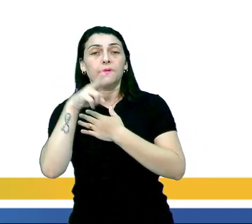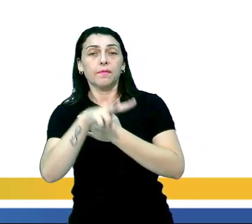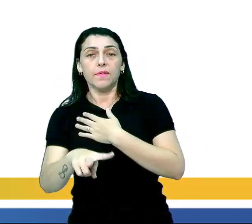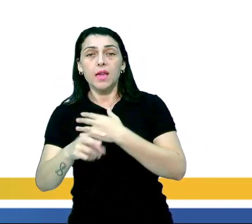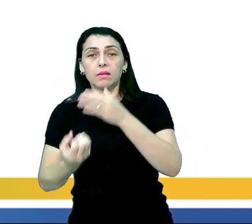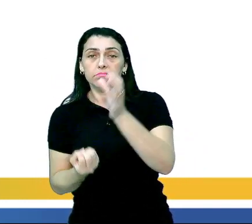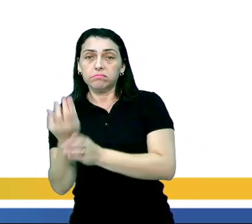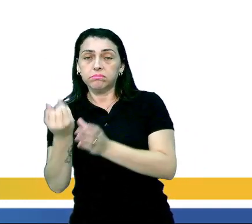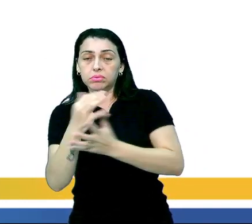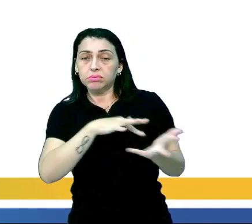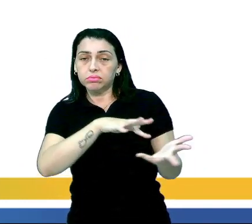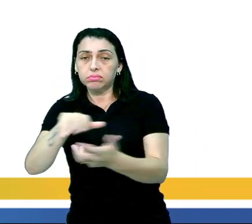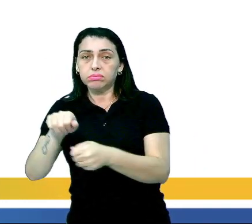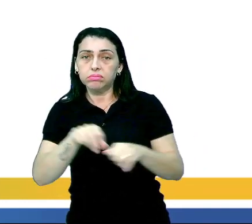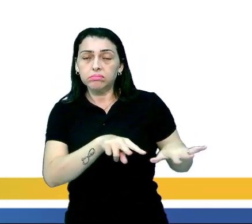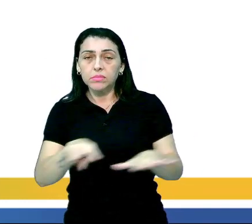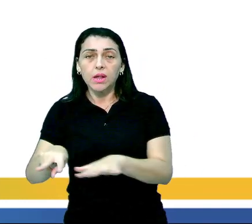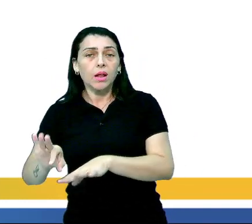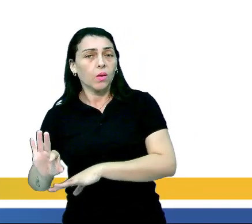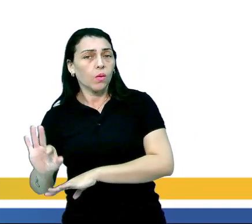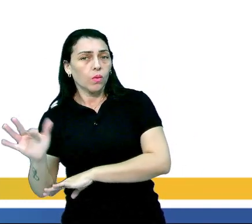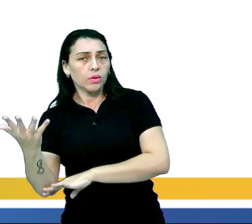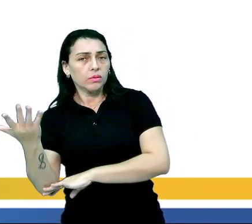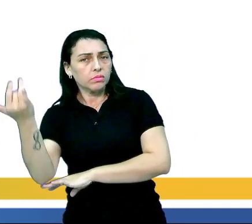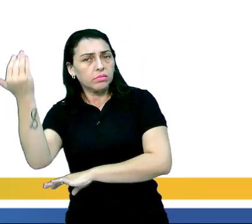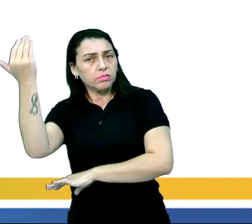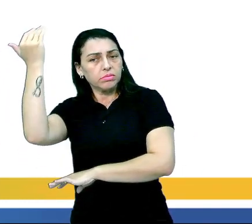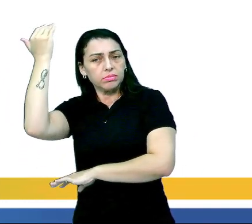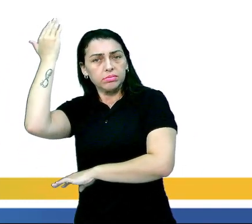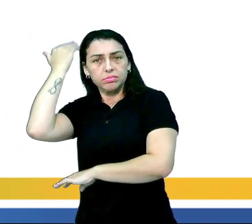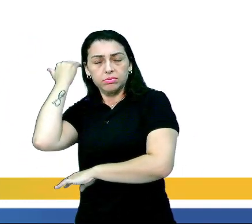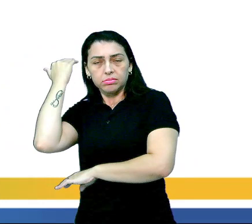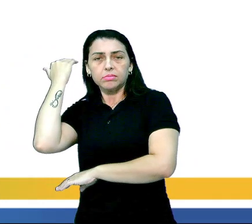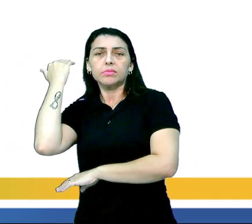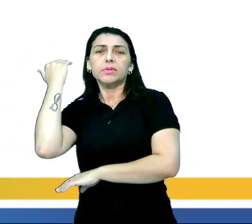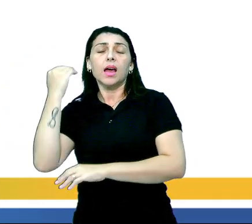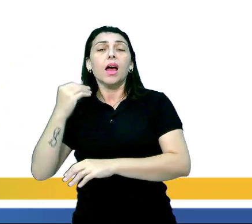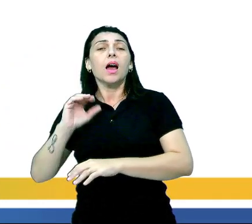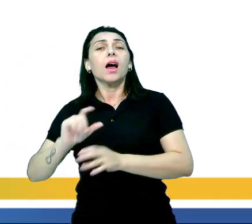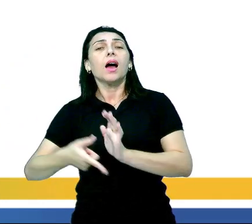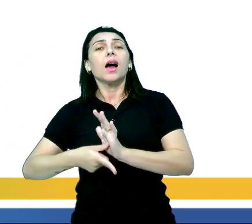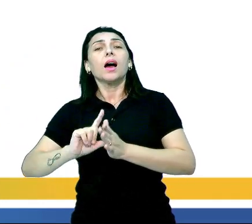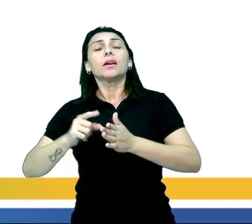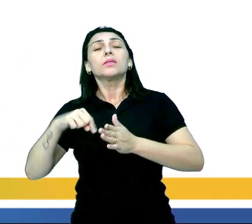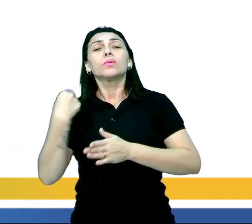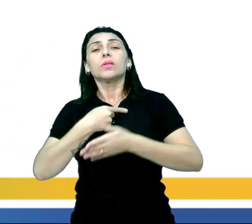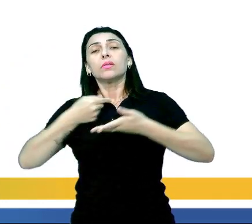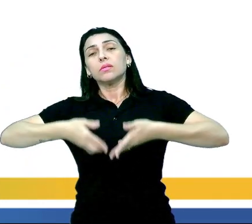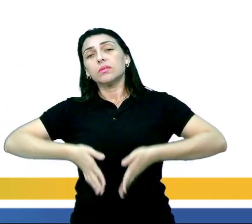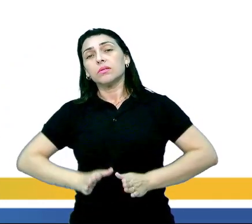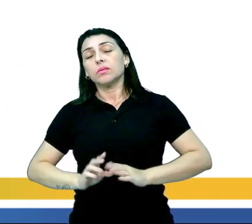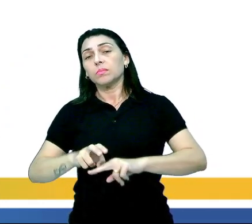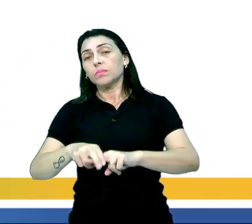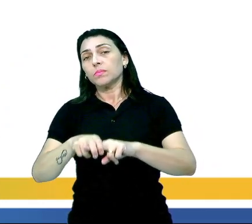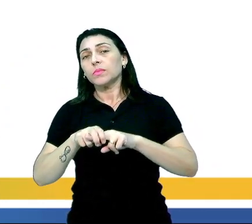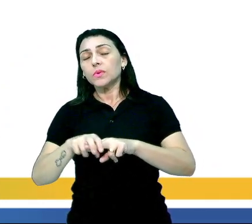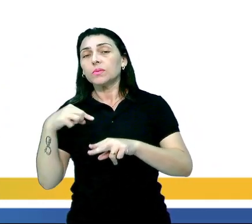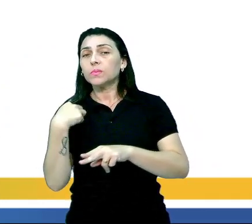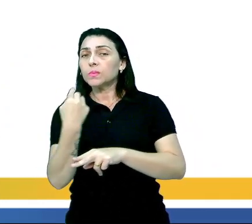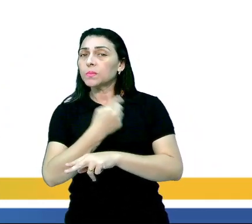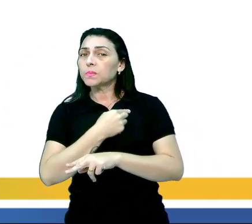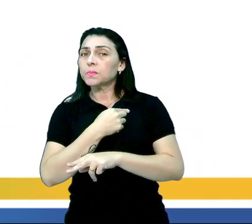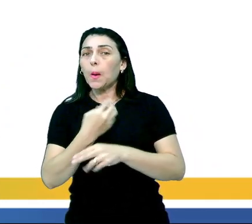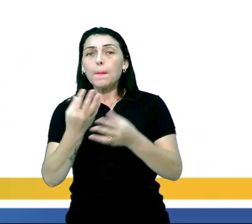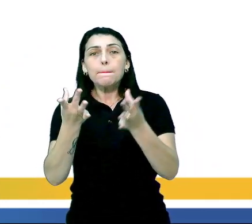ver a criação. A criação ela aconteceu há um tempo muito longo antes da nossa existência. Portanto, a gente